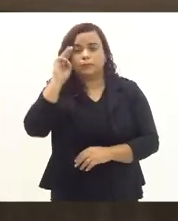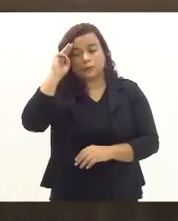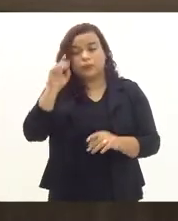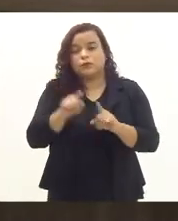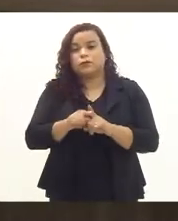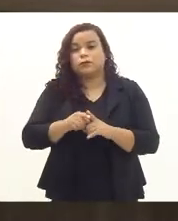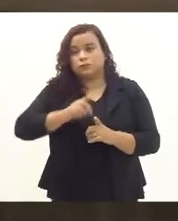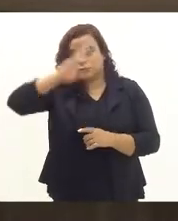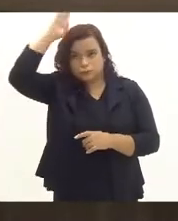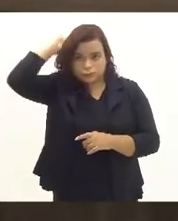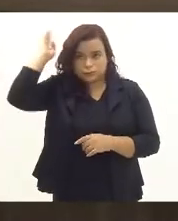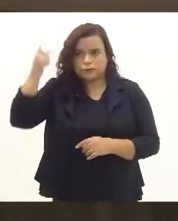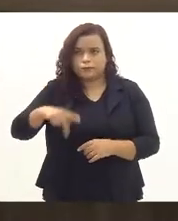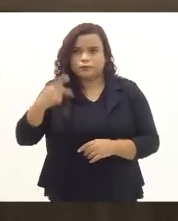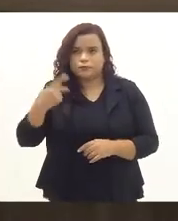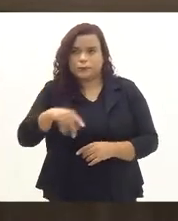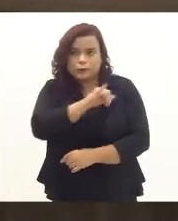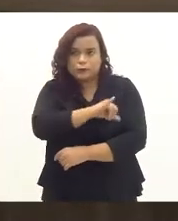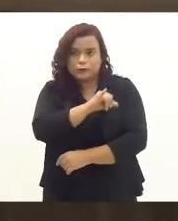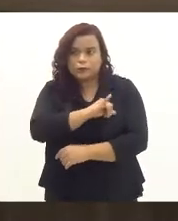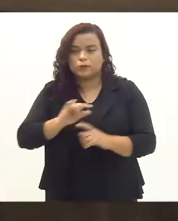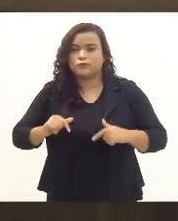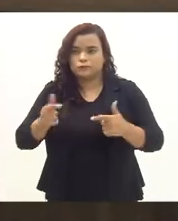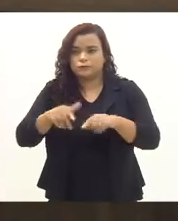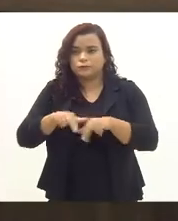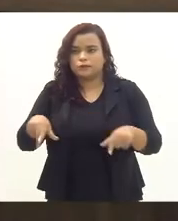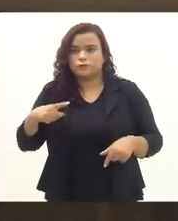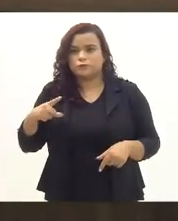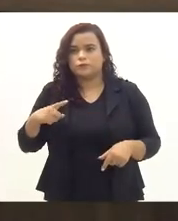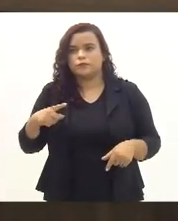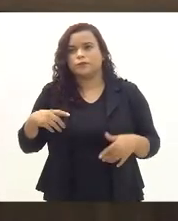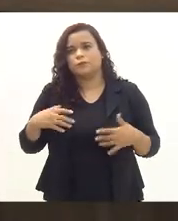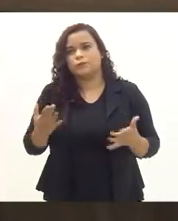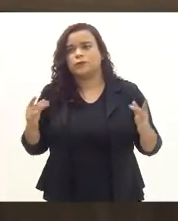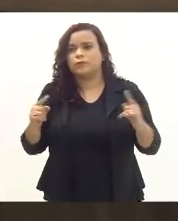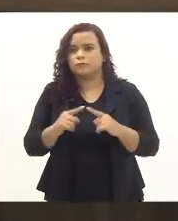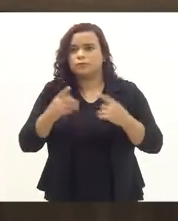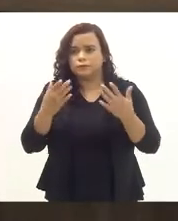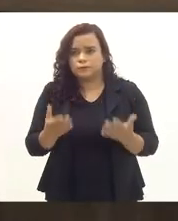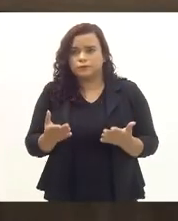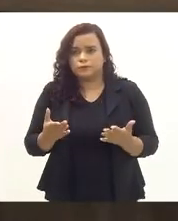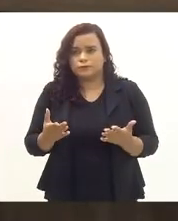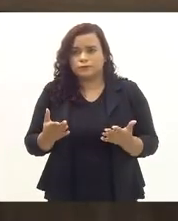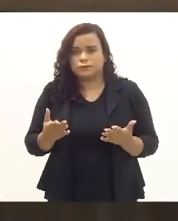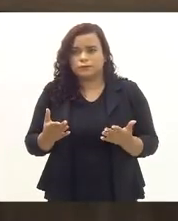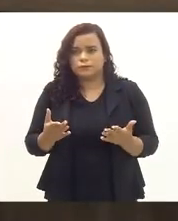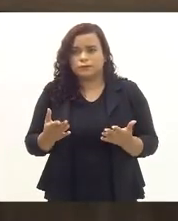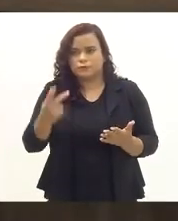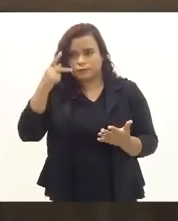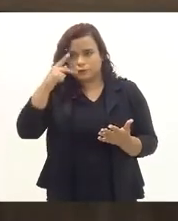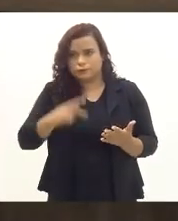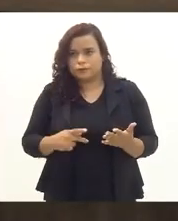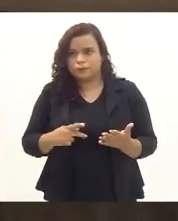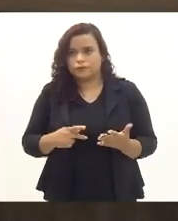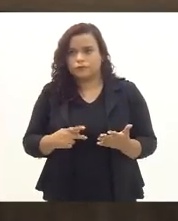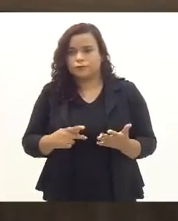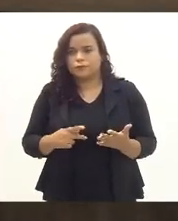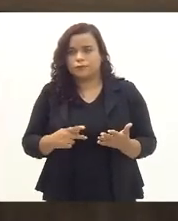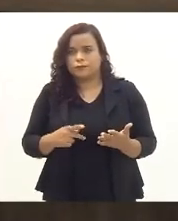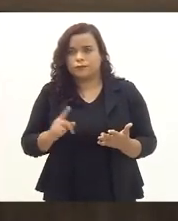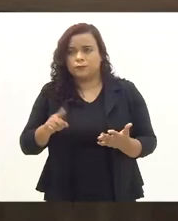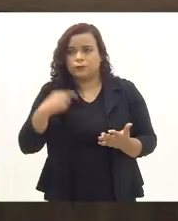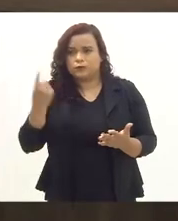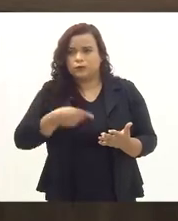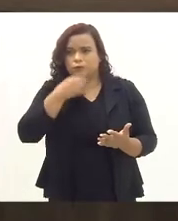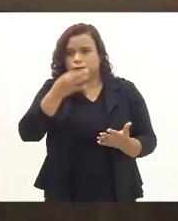Estado do Rio de Janeiro e dá outras providências nesse sentido o senhor senhor presidente o